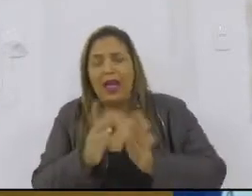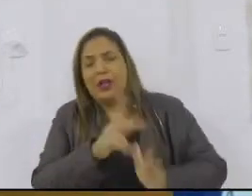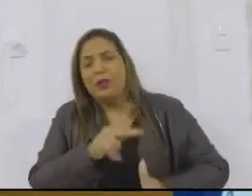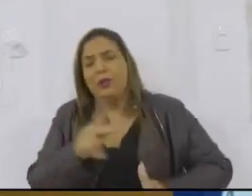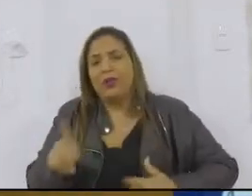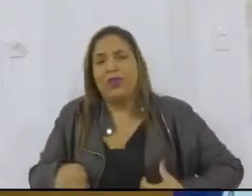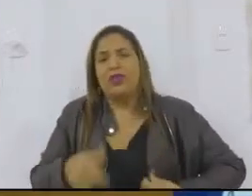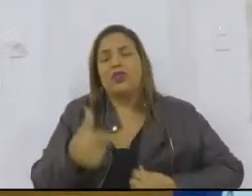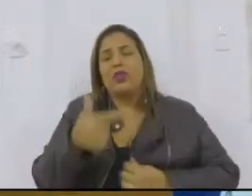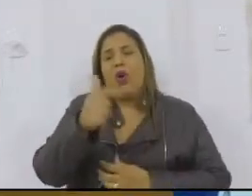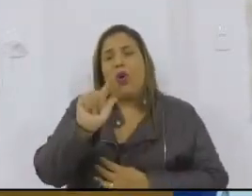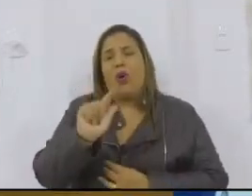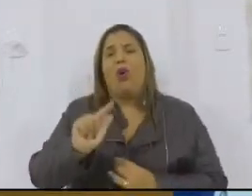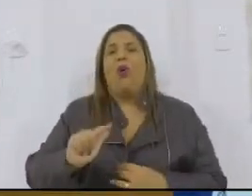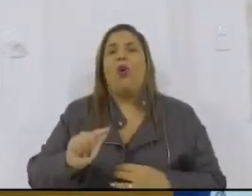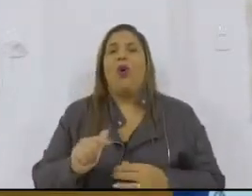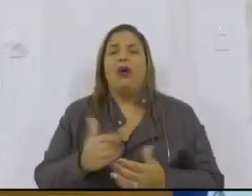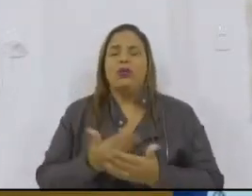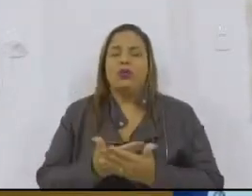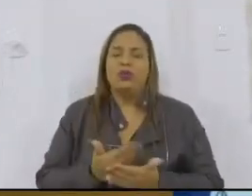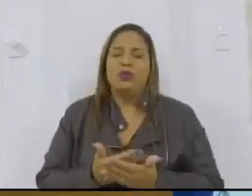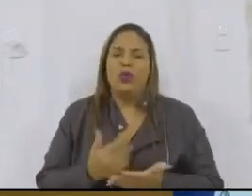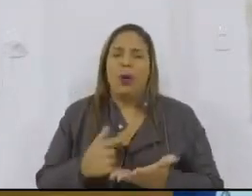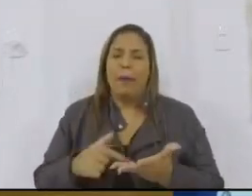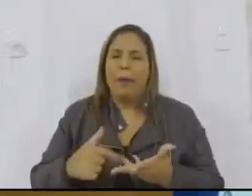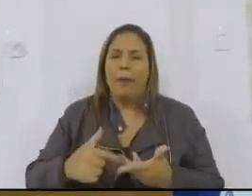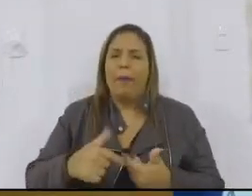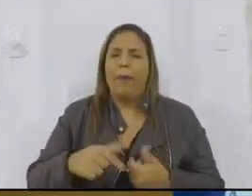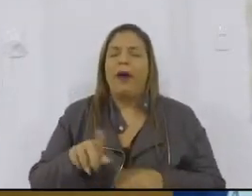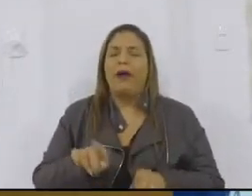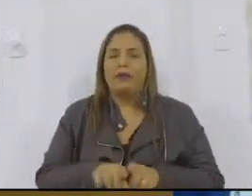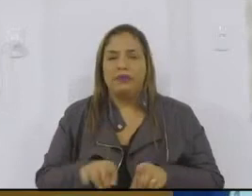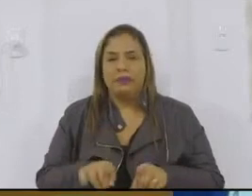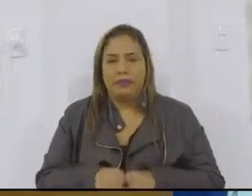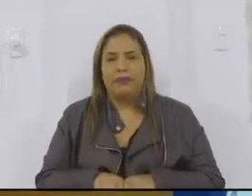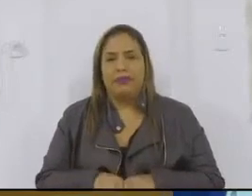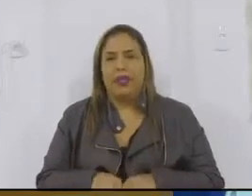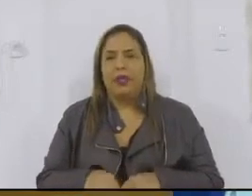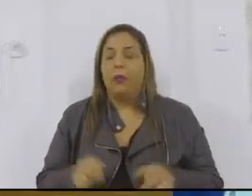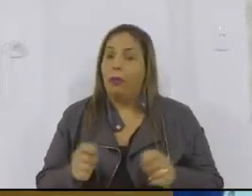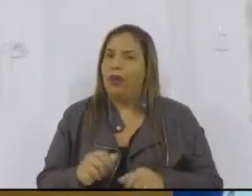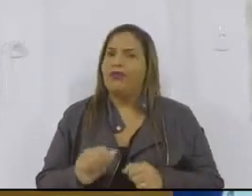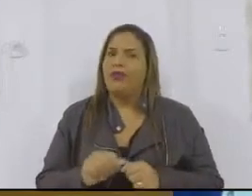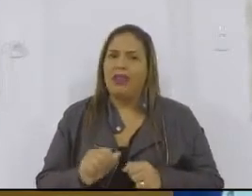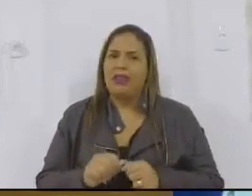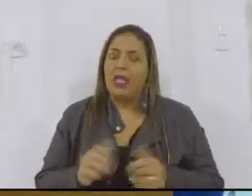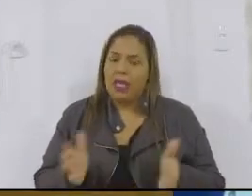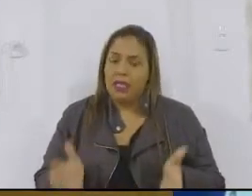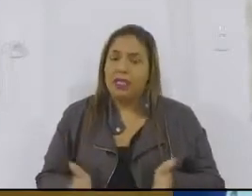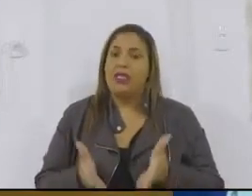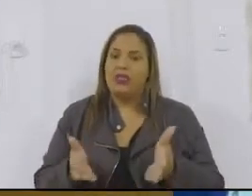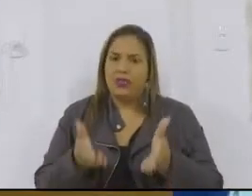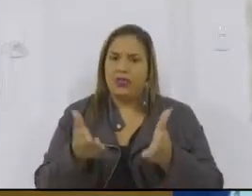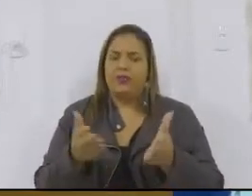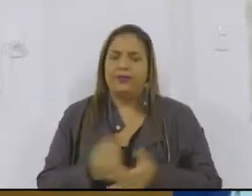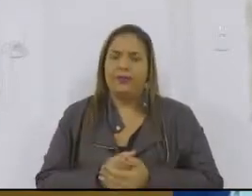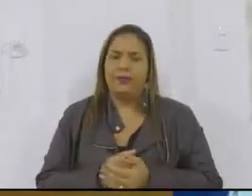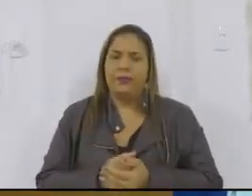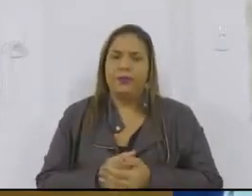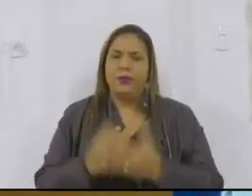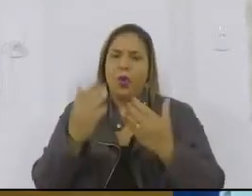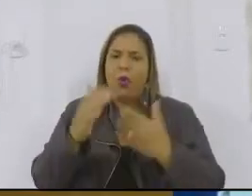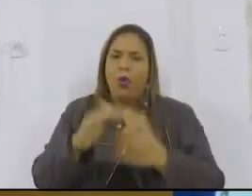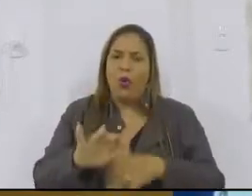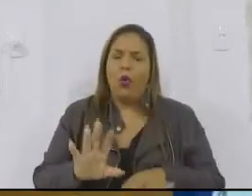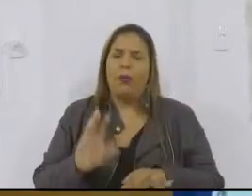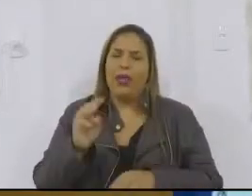disciplinas. Então, eu espero que eles consigam fazer atitudes como essa, concurso de redação, concurso de matemática, concurso de várias